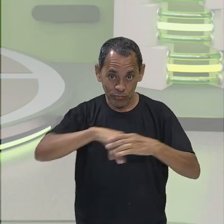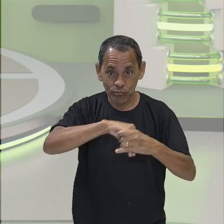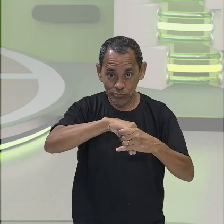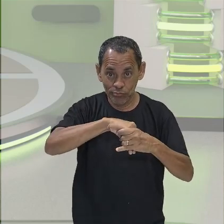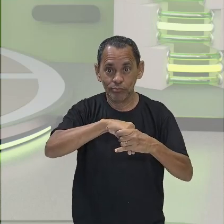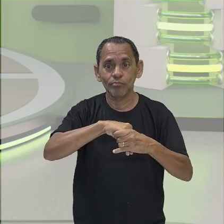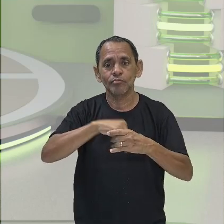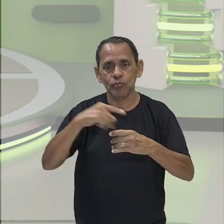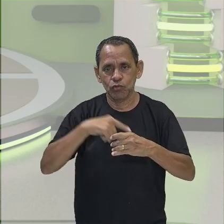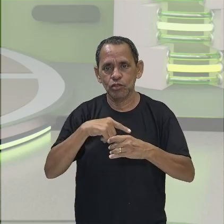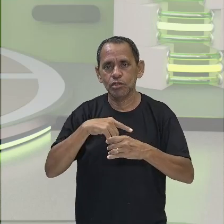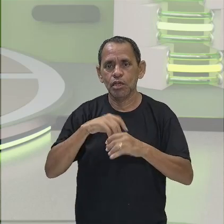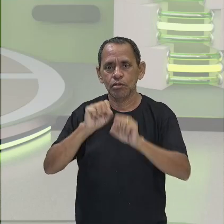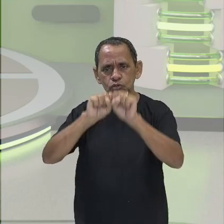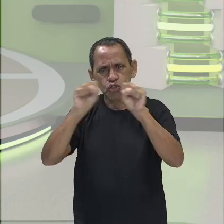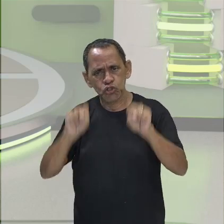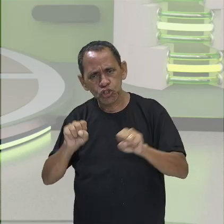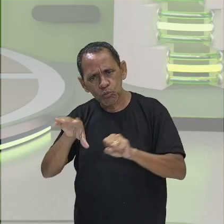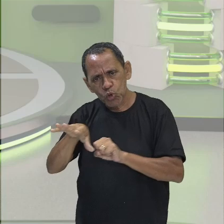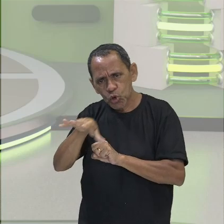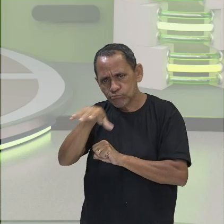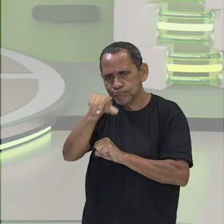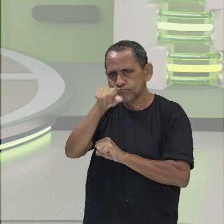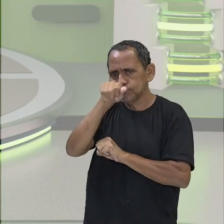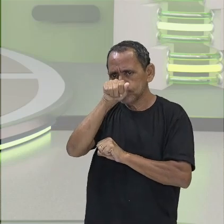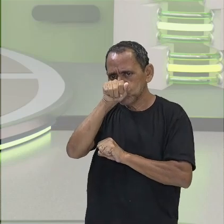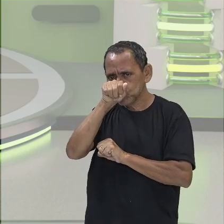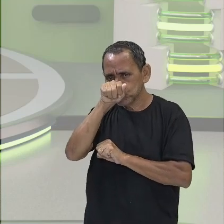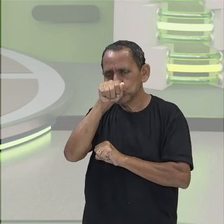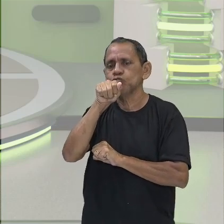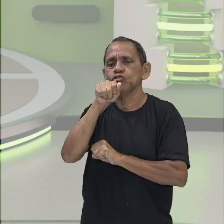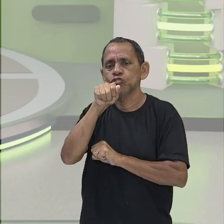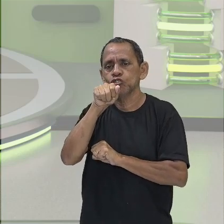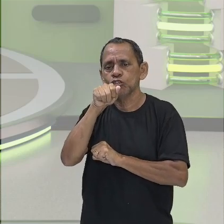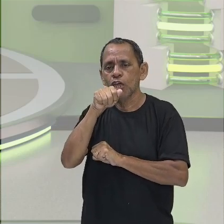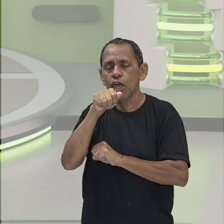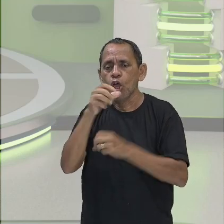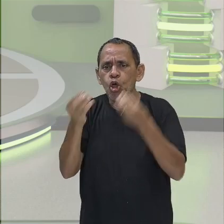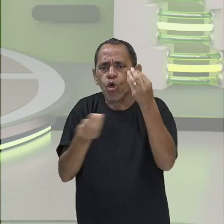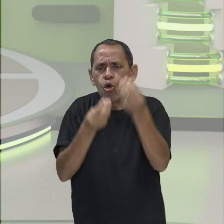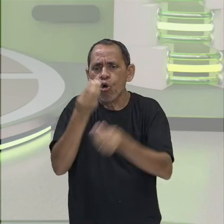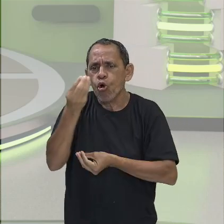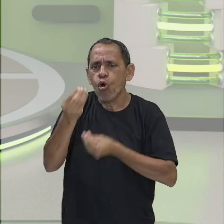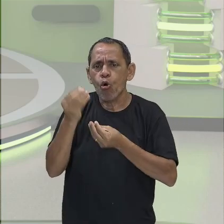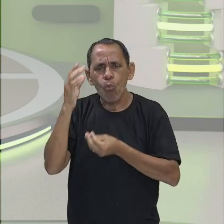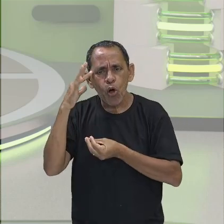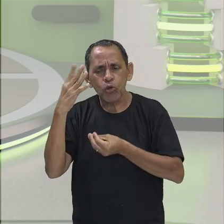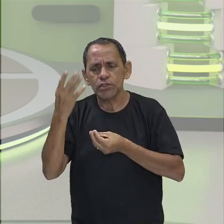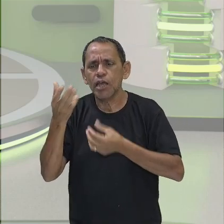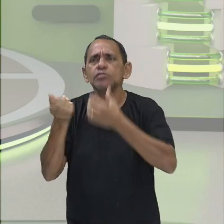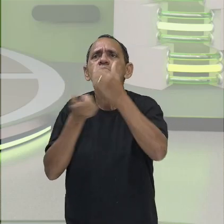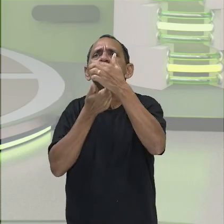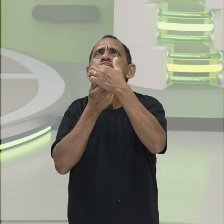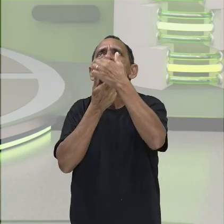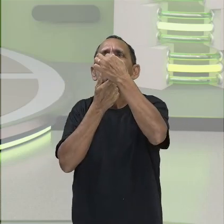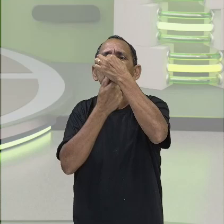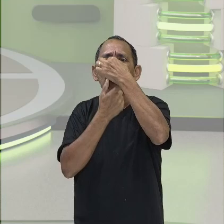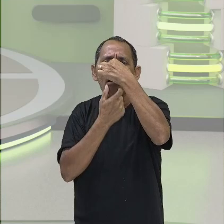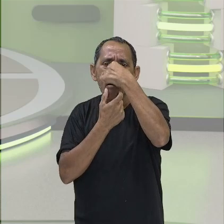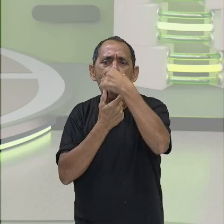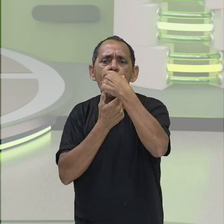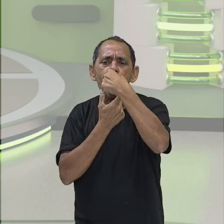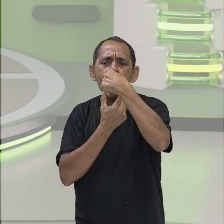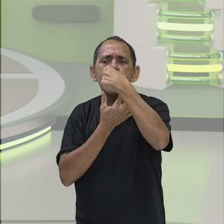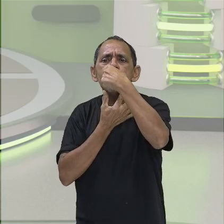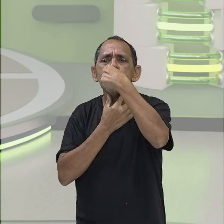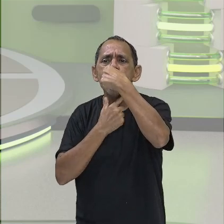respiratório, é todo o trajeto que vai ocorrer para, a partir de lá da ponta, que